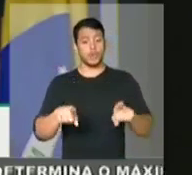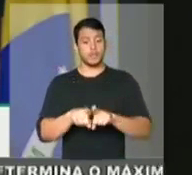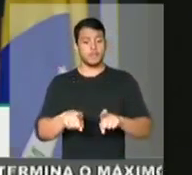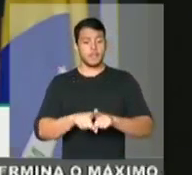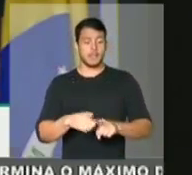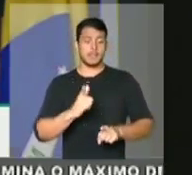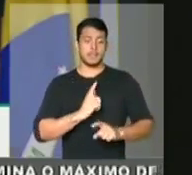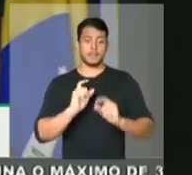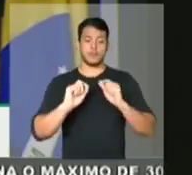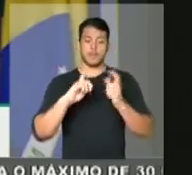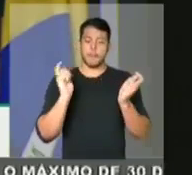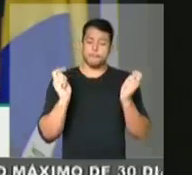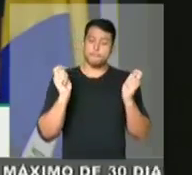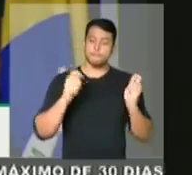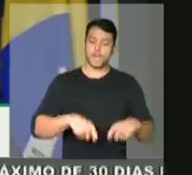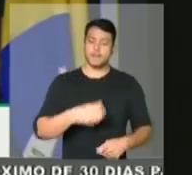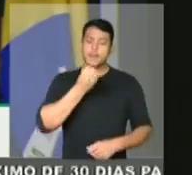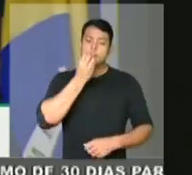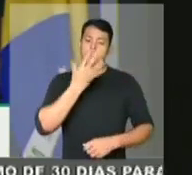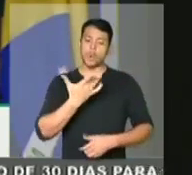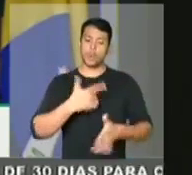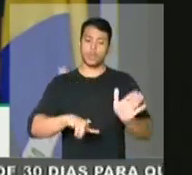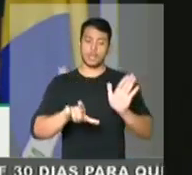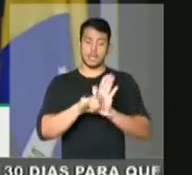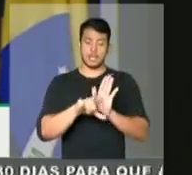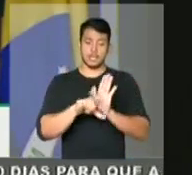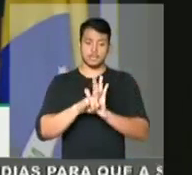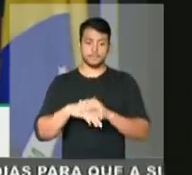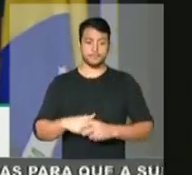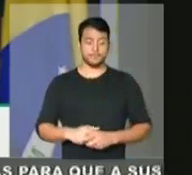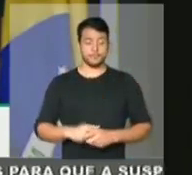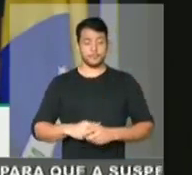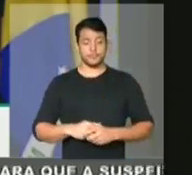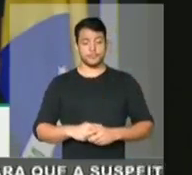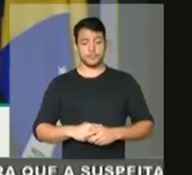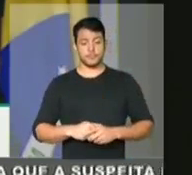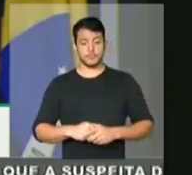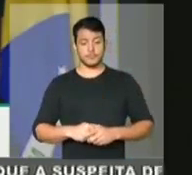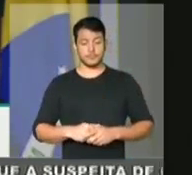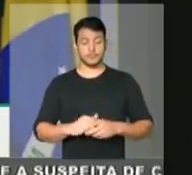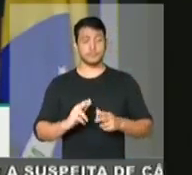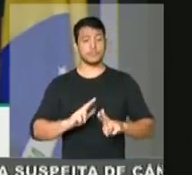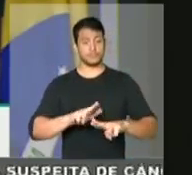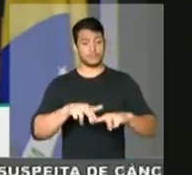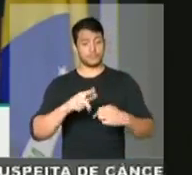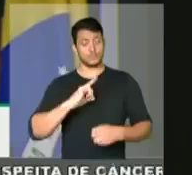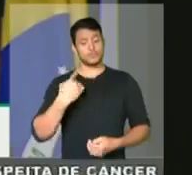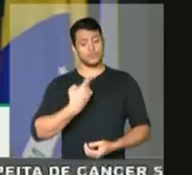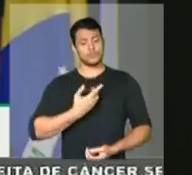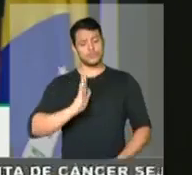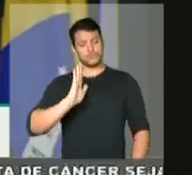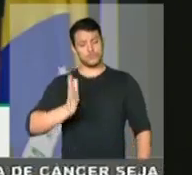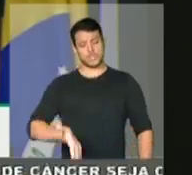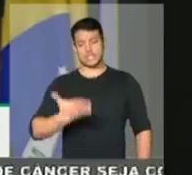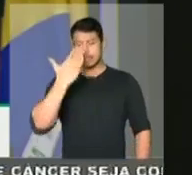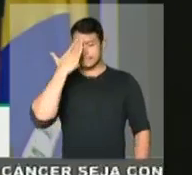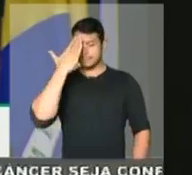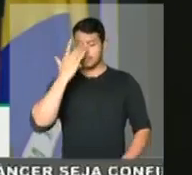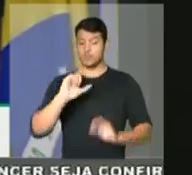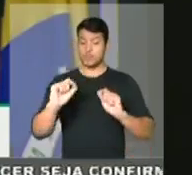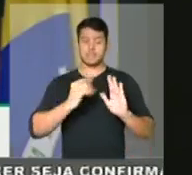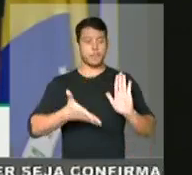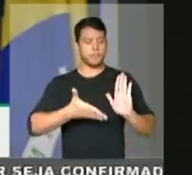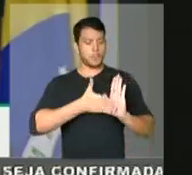trazendo maior efetividade à legislação. Portanto, temos a convicção de que a proposição